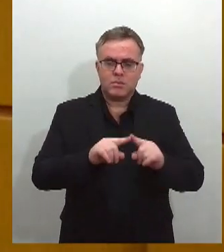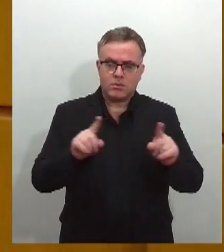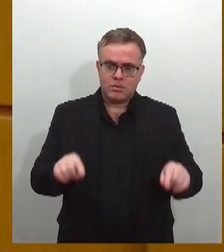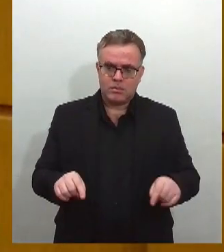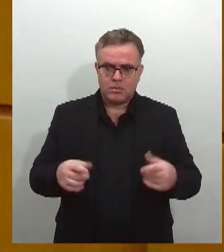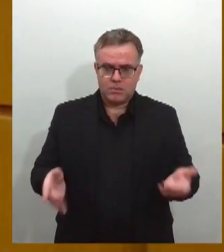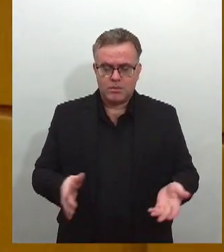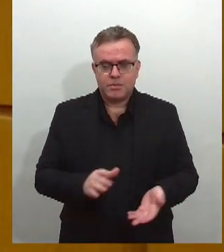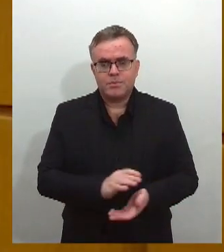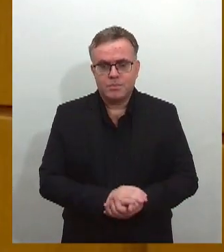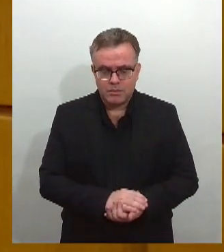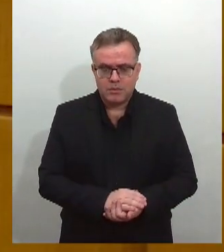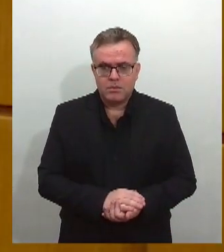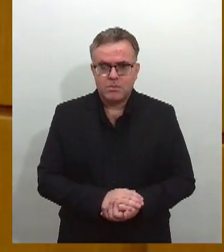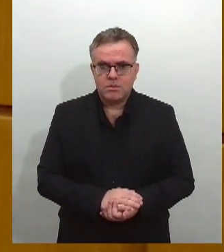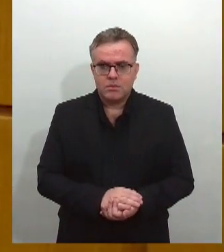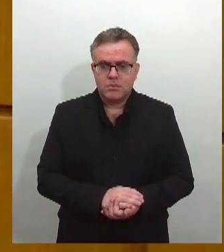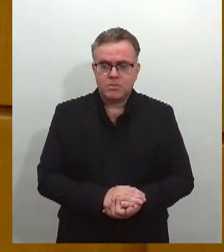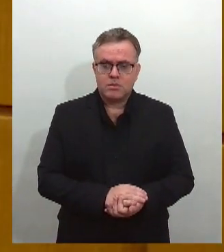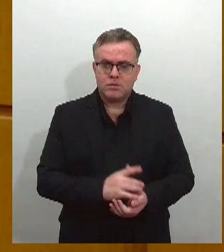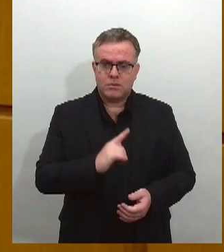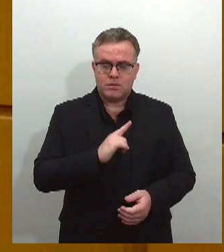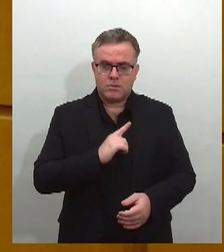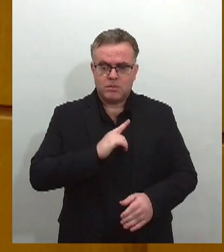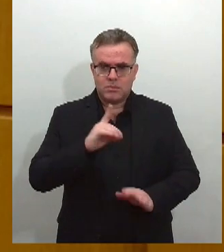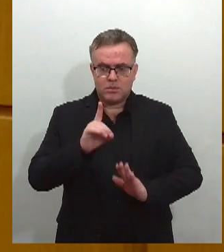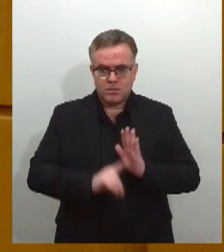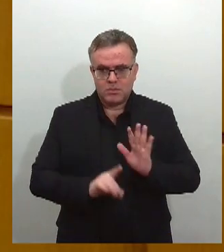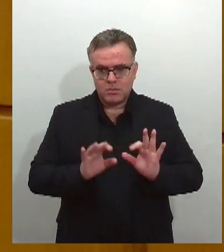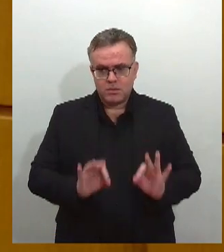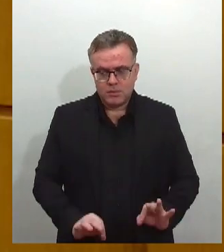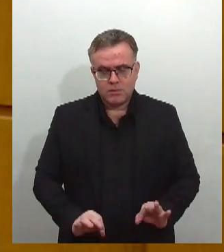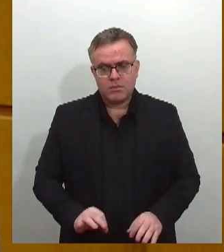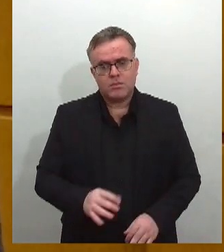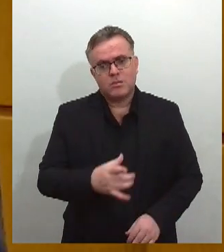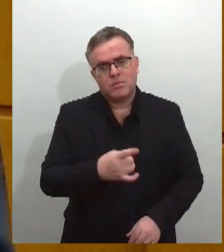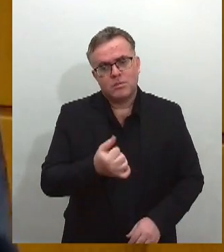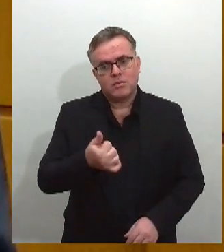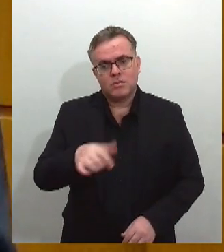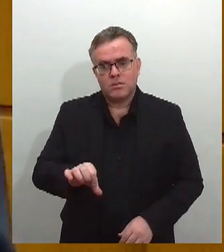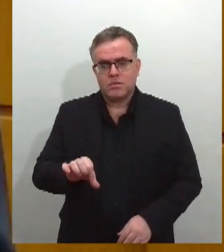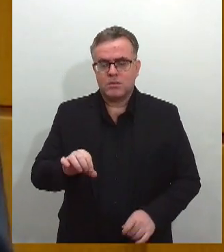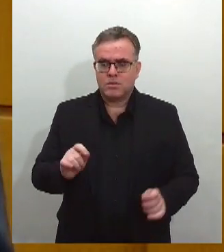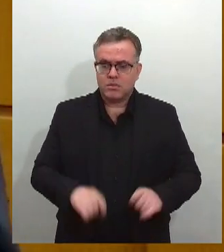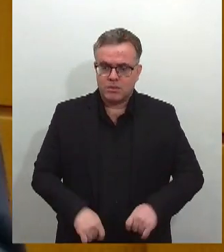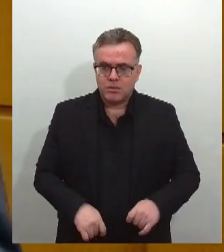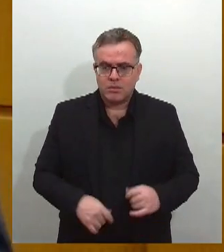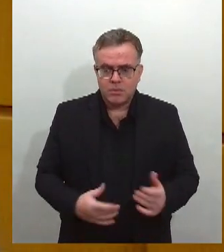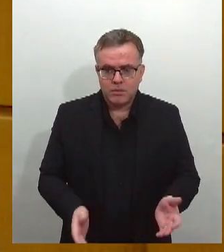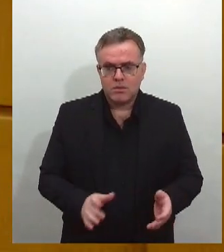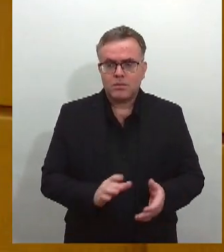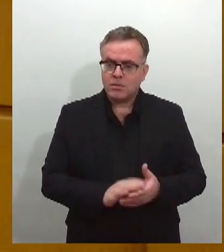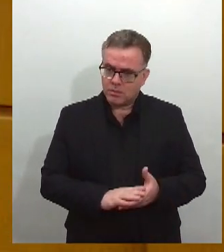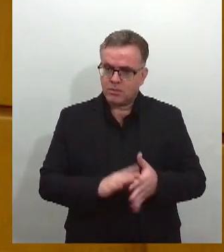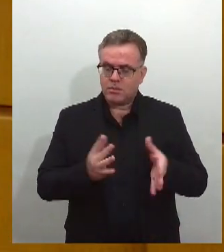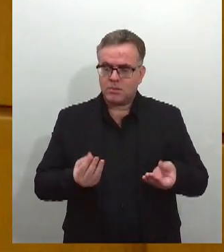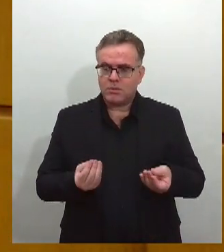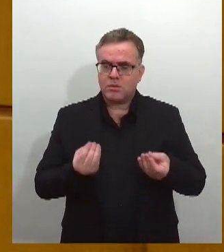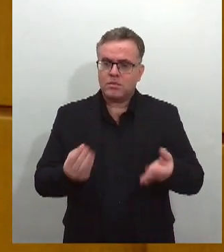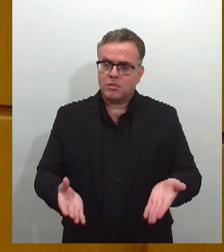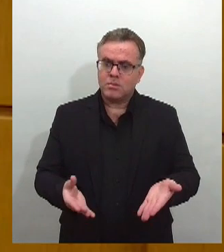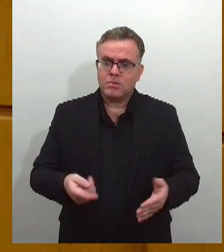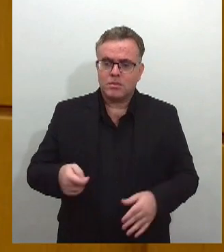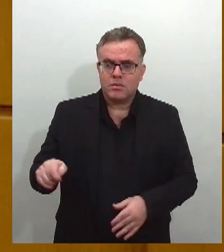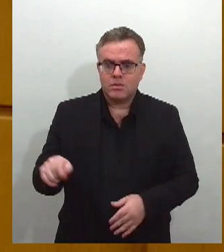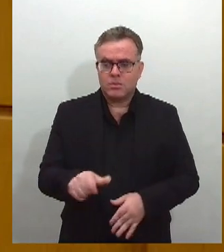tinha direito ao abono de permanência até 2019, quando a lei foi publicada, recebeu esse benefício